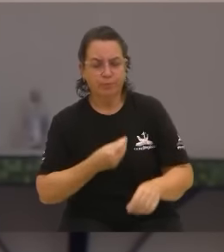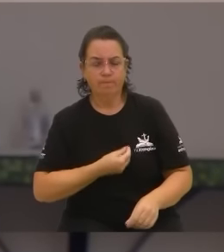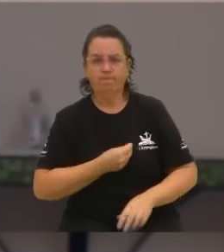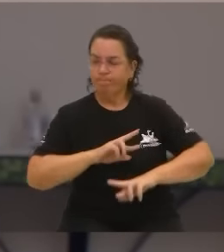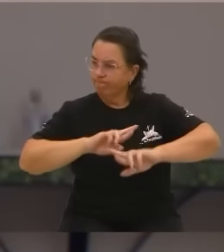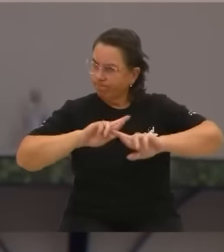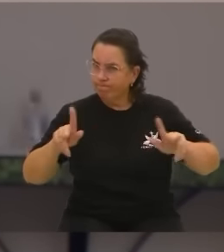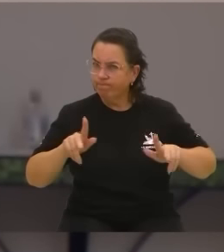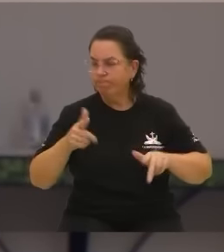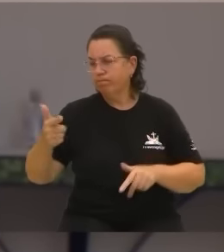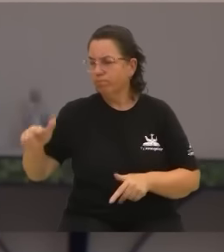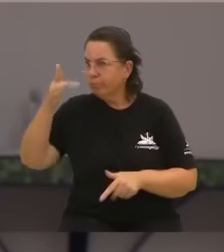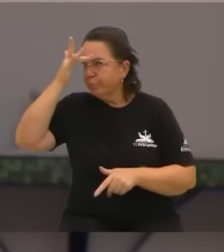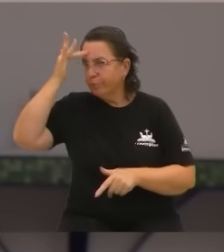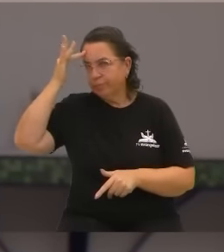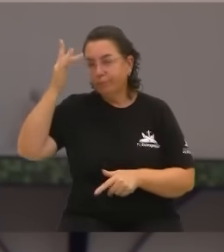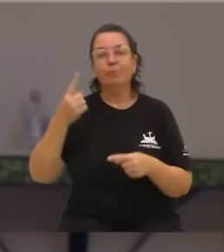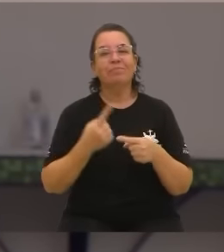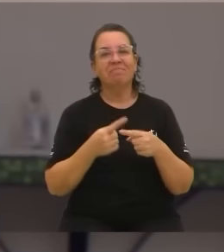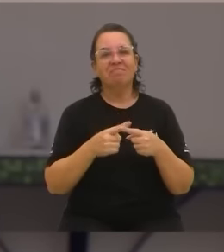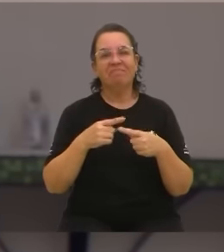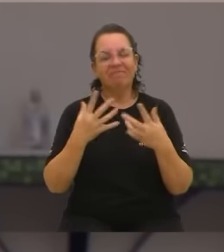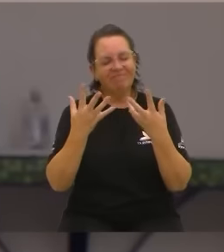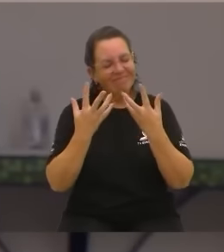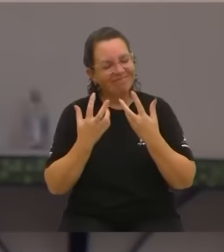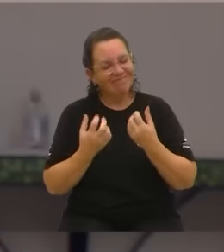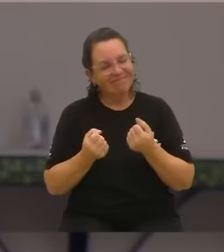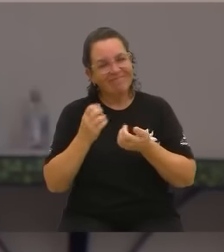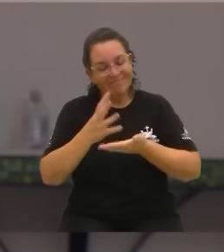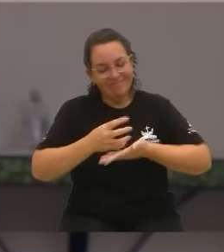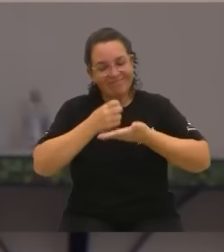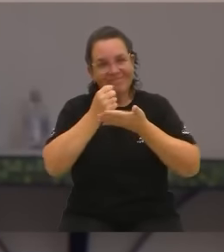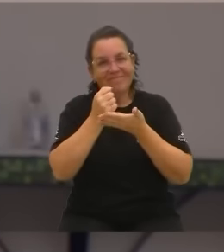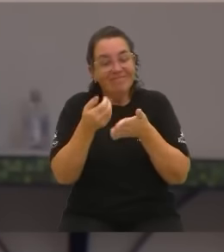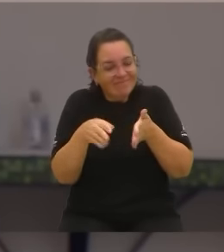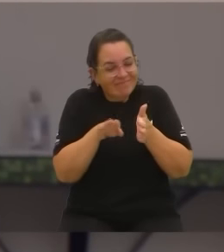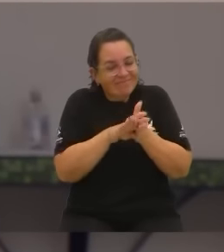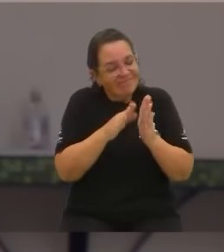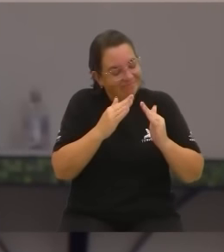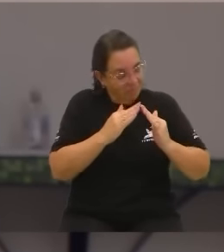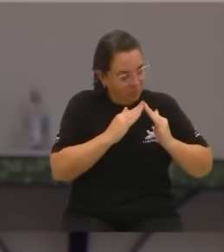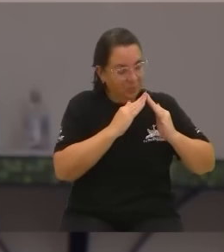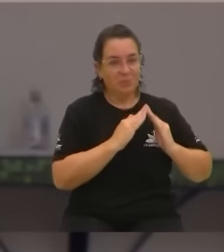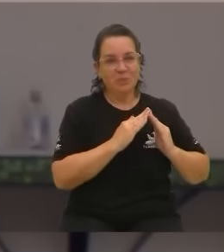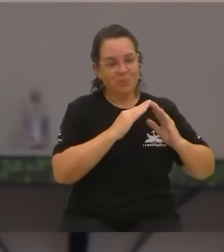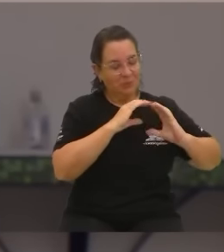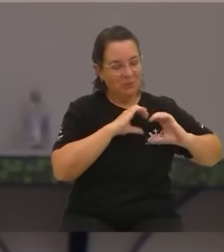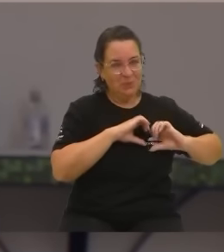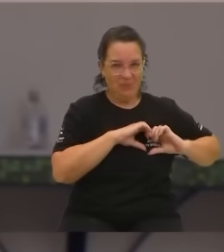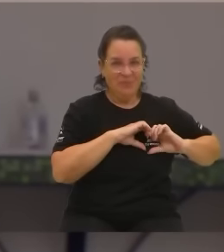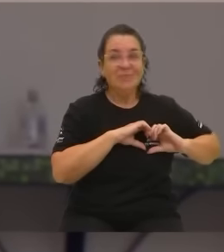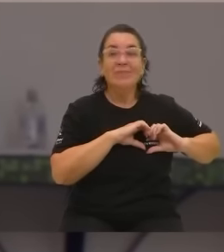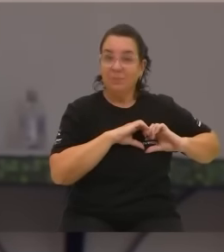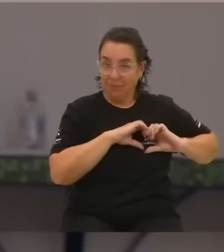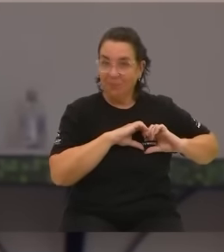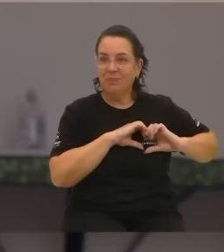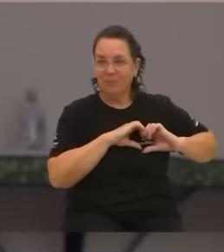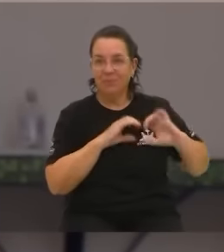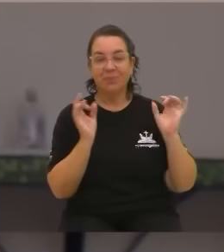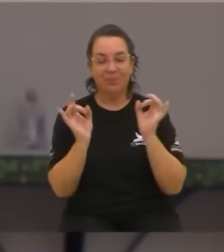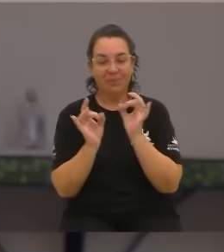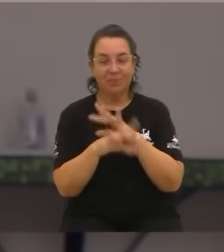diferente, para acolhermos a salvação que vem à nossa casa, ao nosso coração.